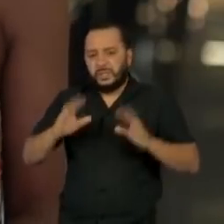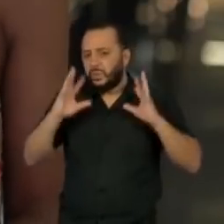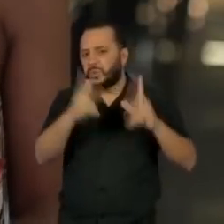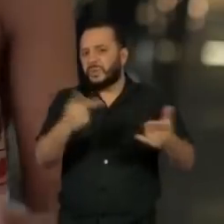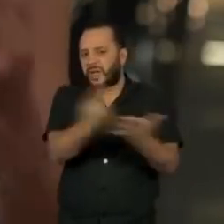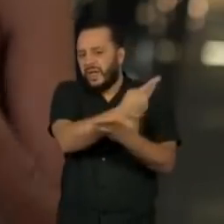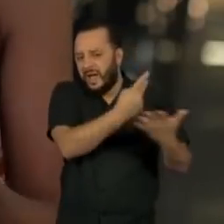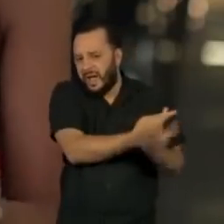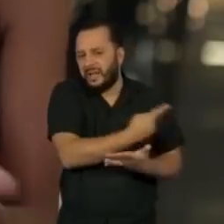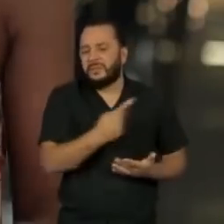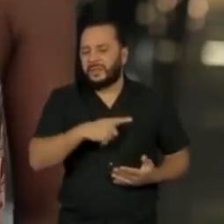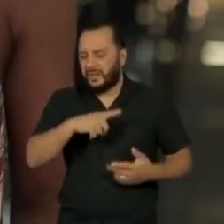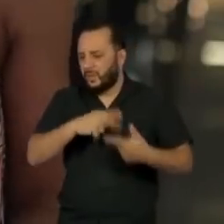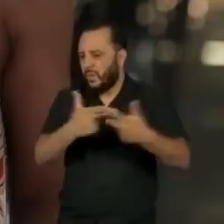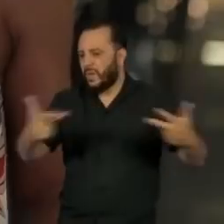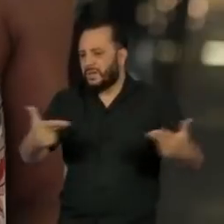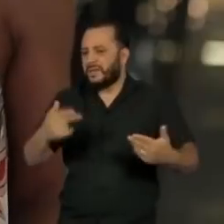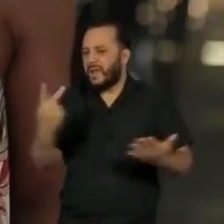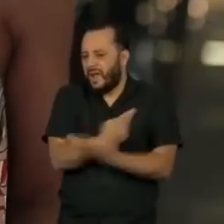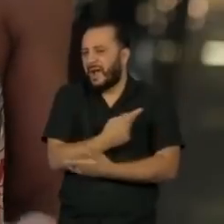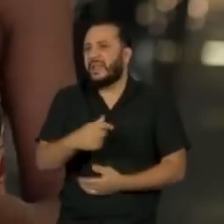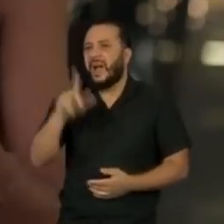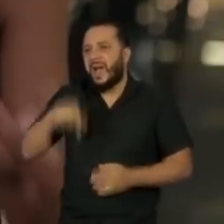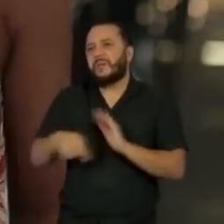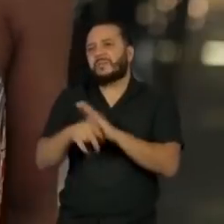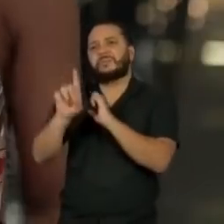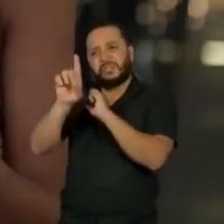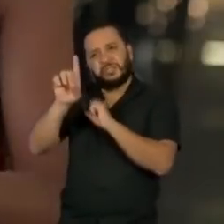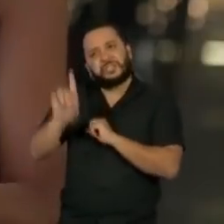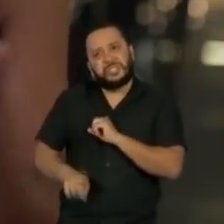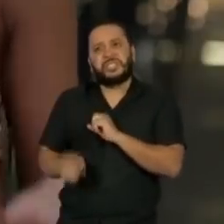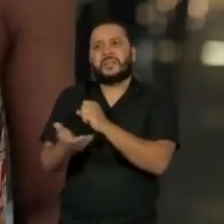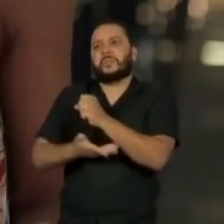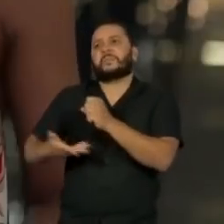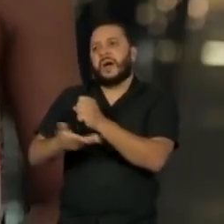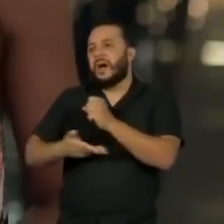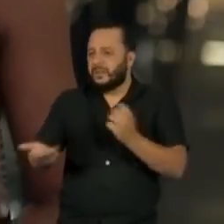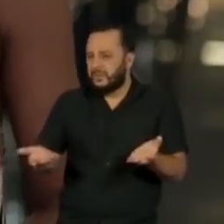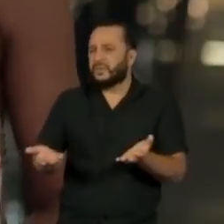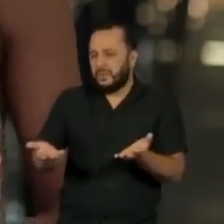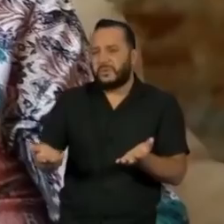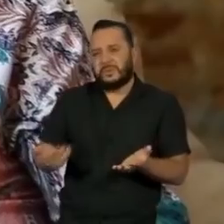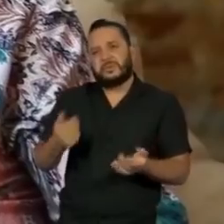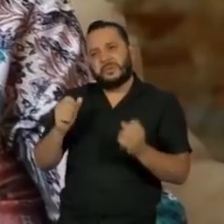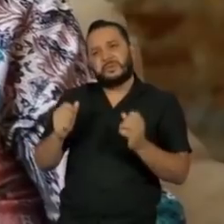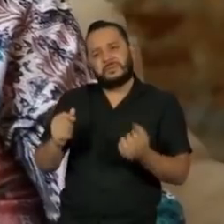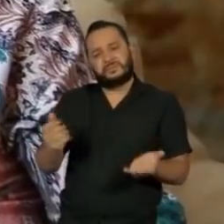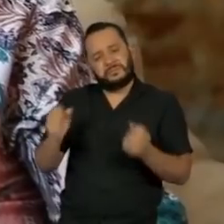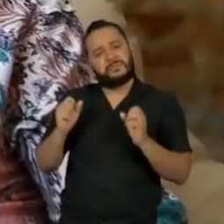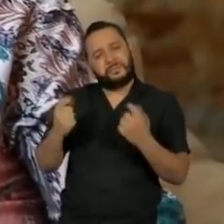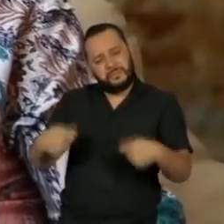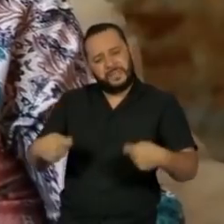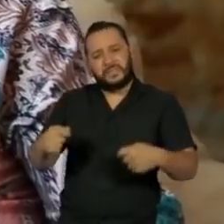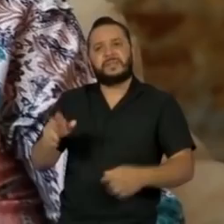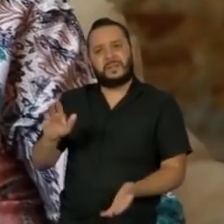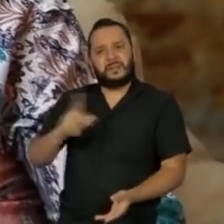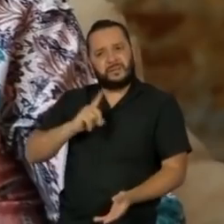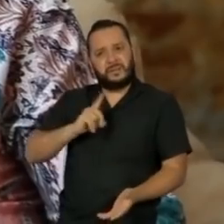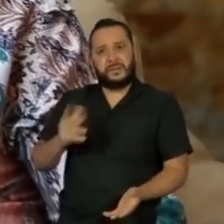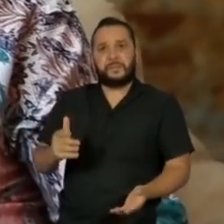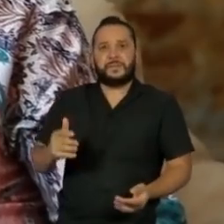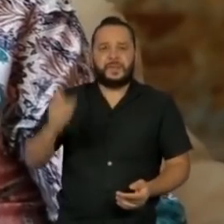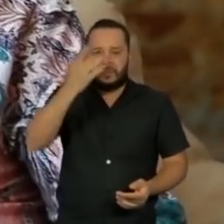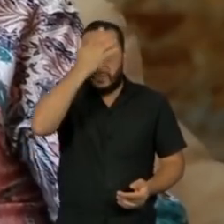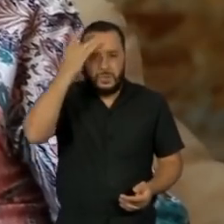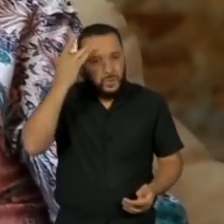muitas coisas erradas que são direitos básicos, né? Direitos civis, direitos primários que me são negados. Se a sociedade não sabe que existem